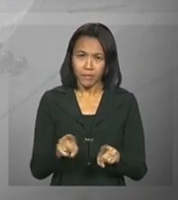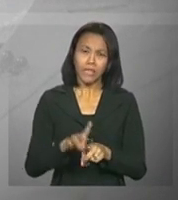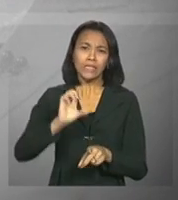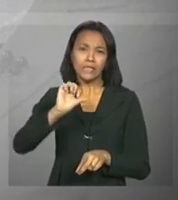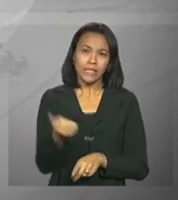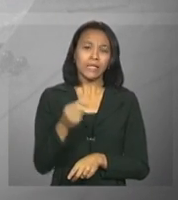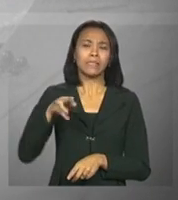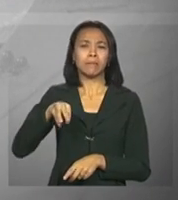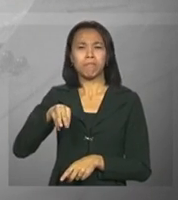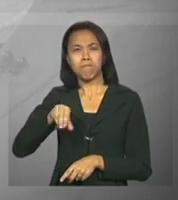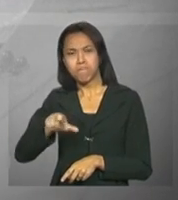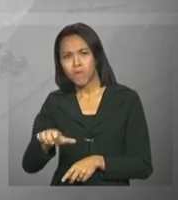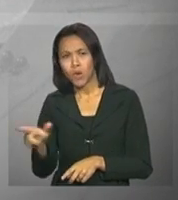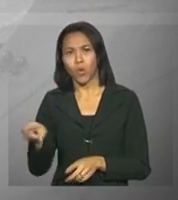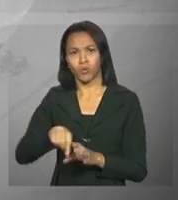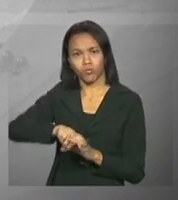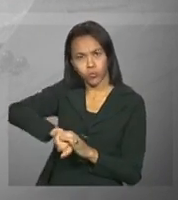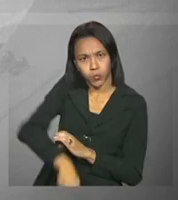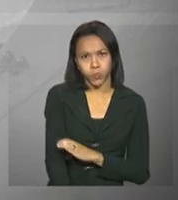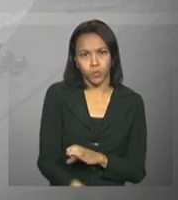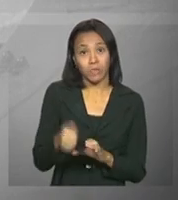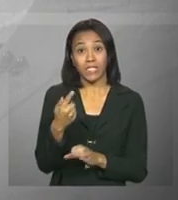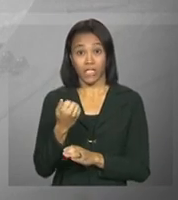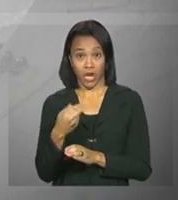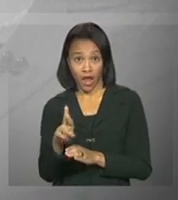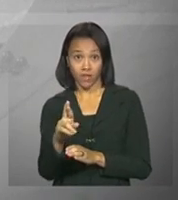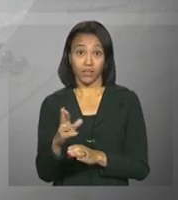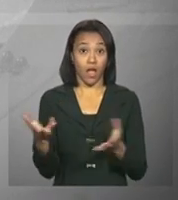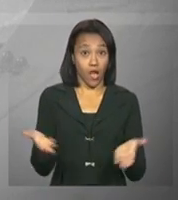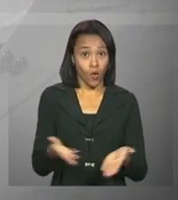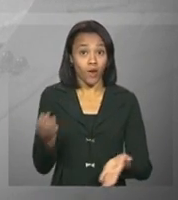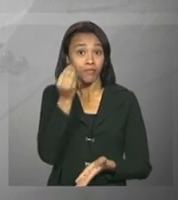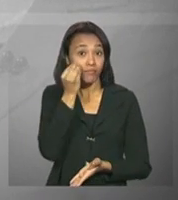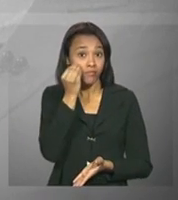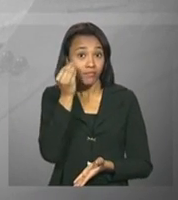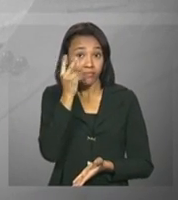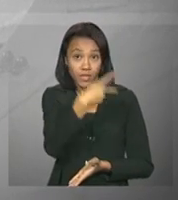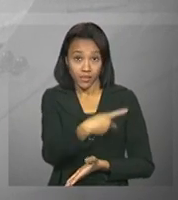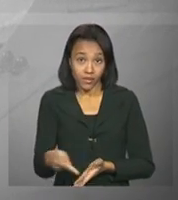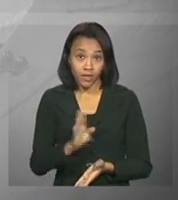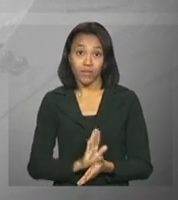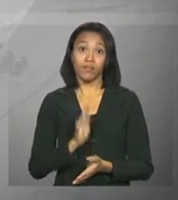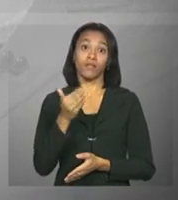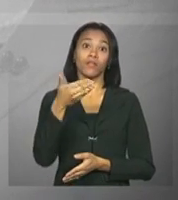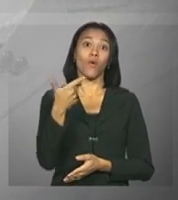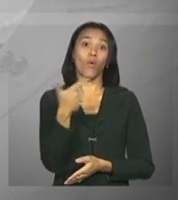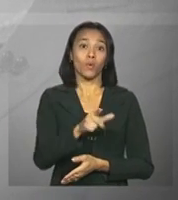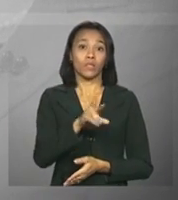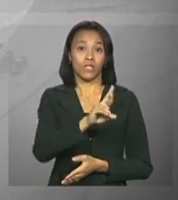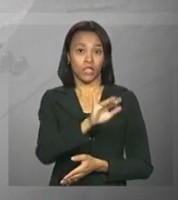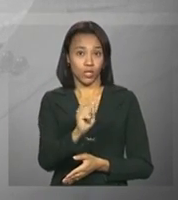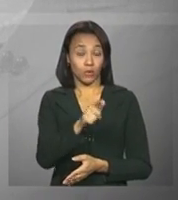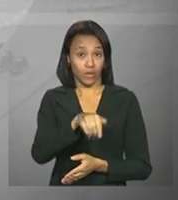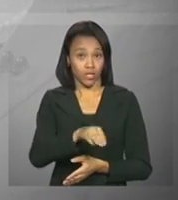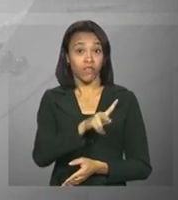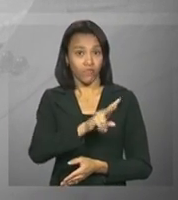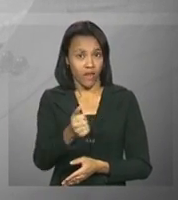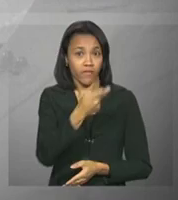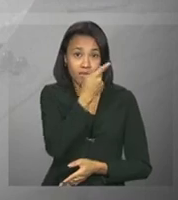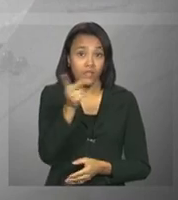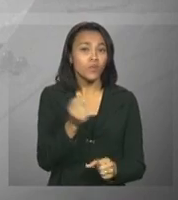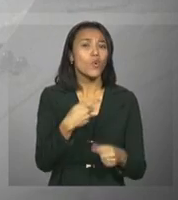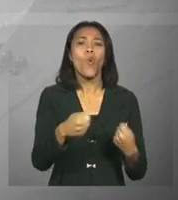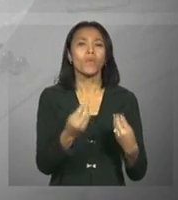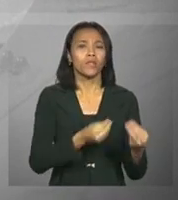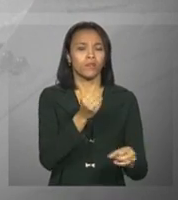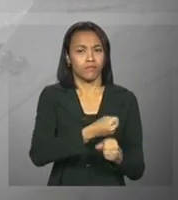6 milhões de metros cúbicos de gás por dia. Agora, a presidenta segue para o estaleiro Rio Grande, onde fará a visita às obras